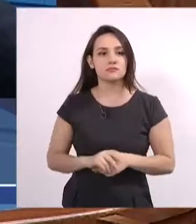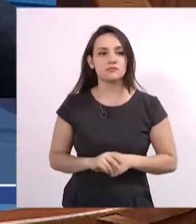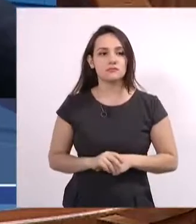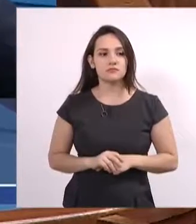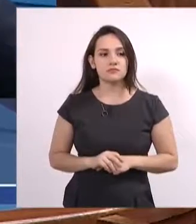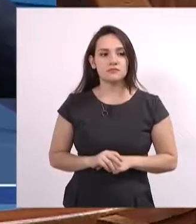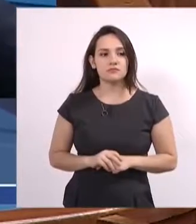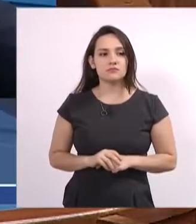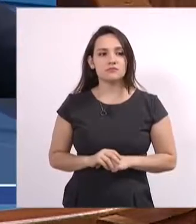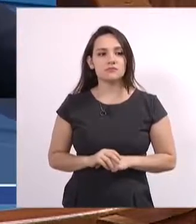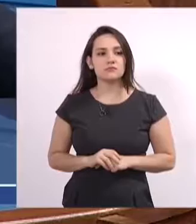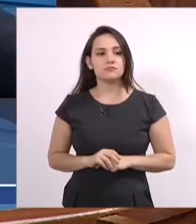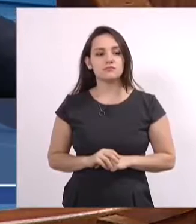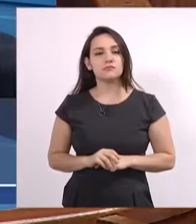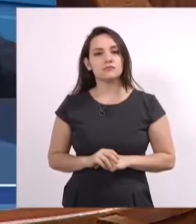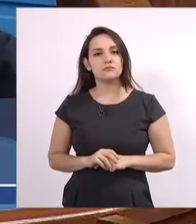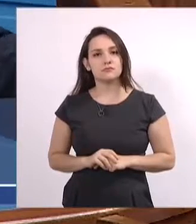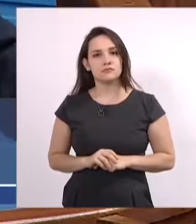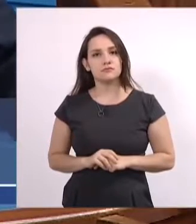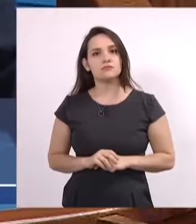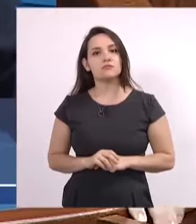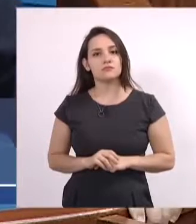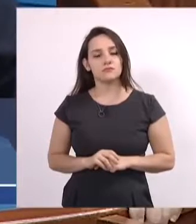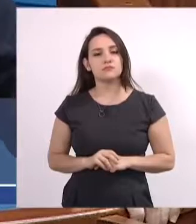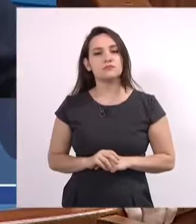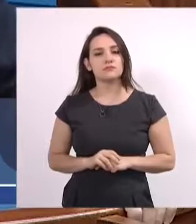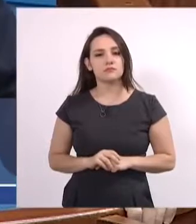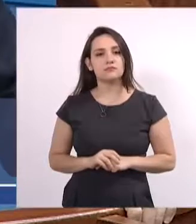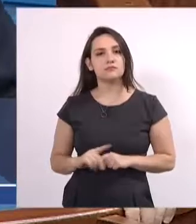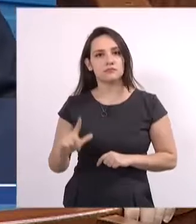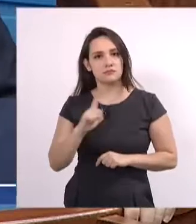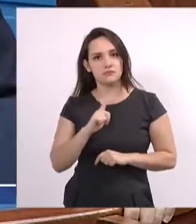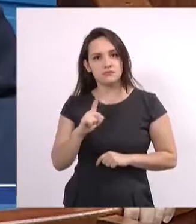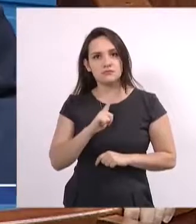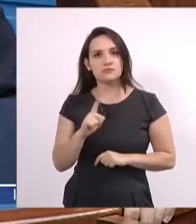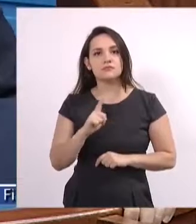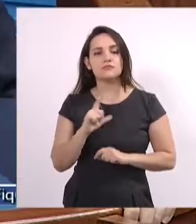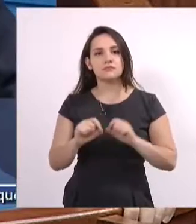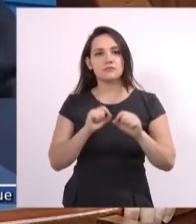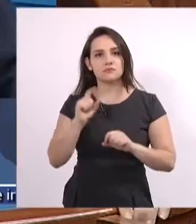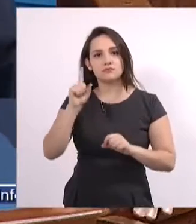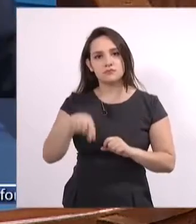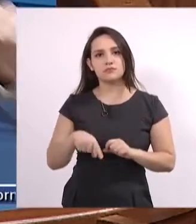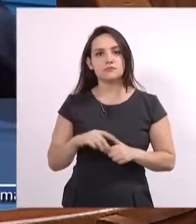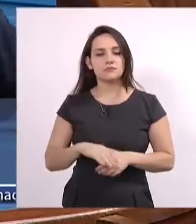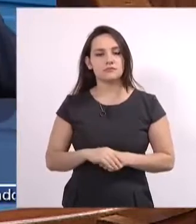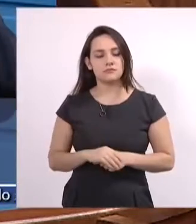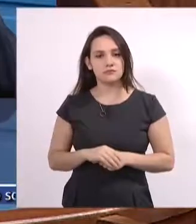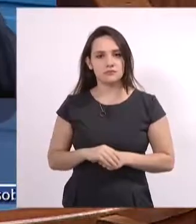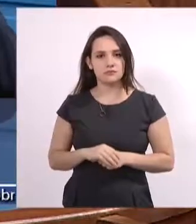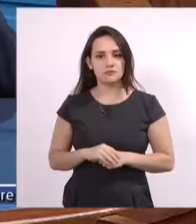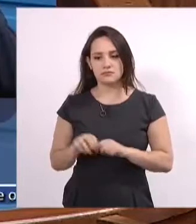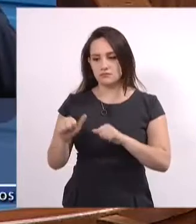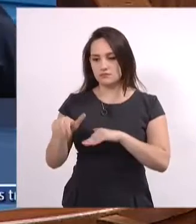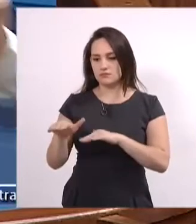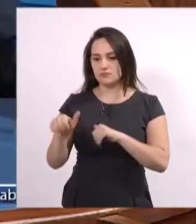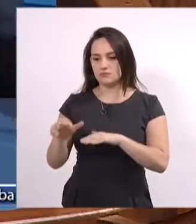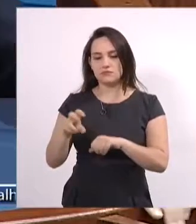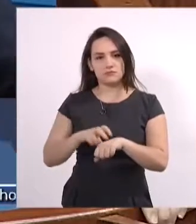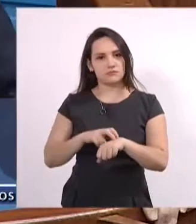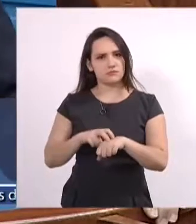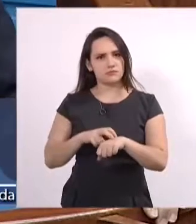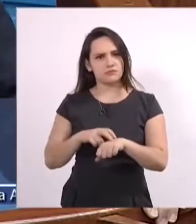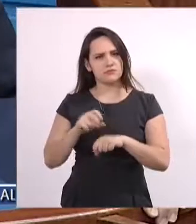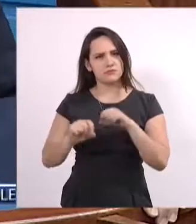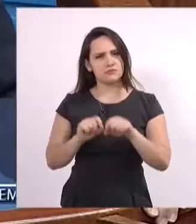tivemos outro grande encerramento, que foi o encerramento do Setembro Verde, que